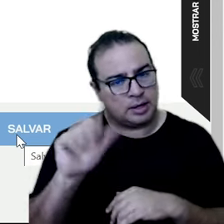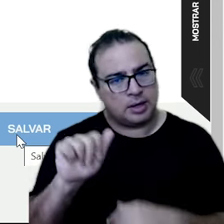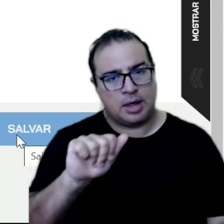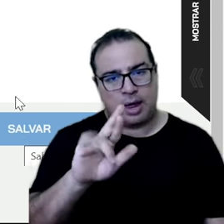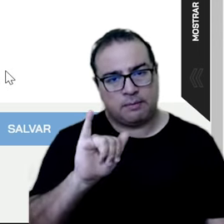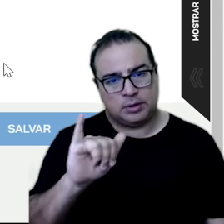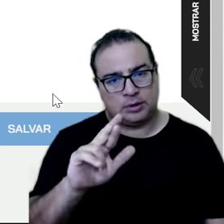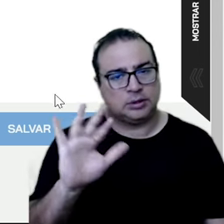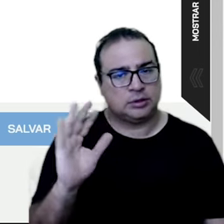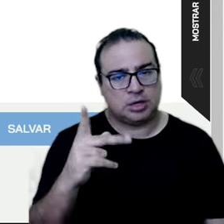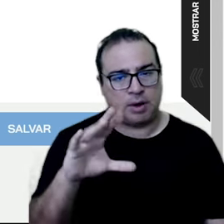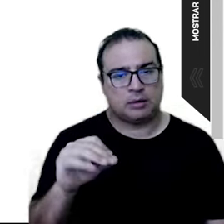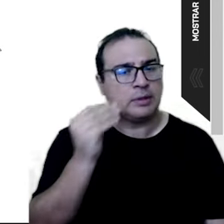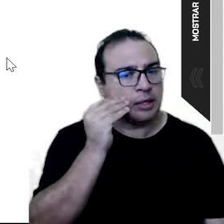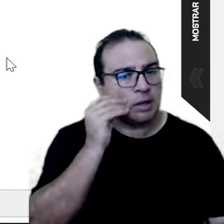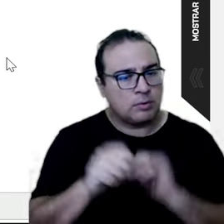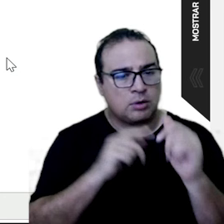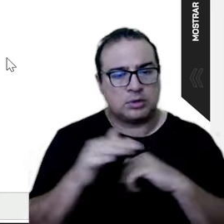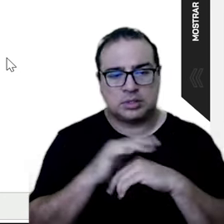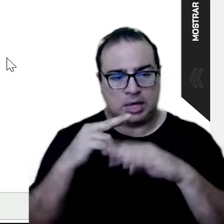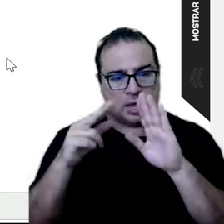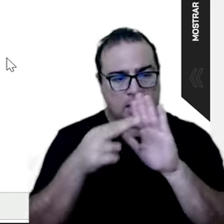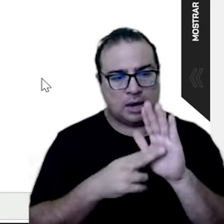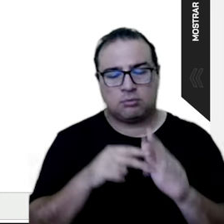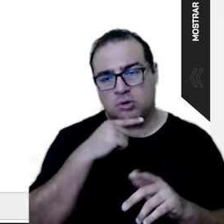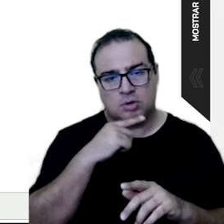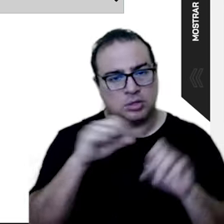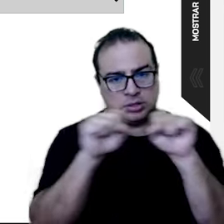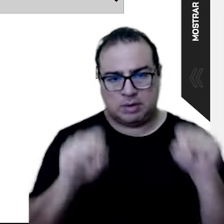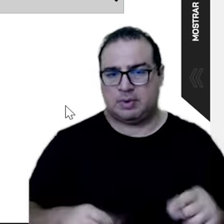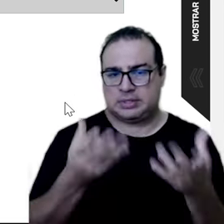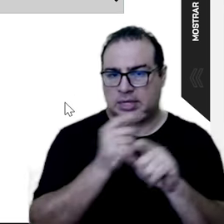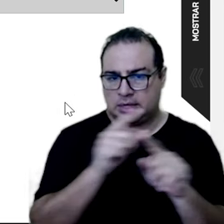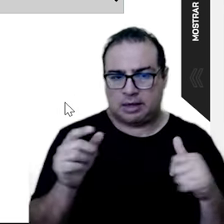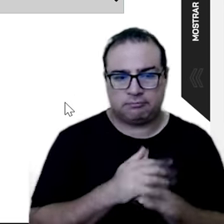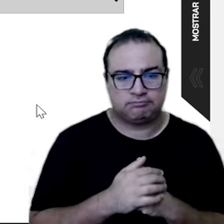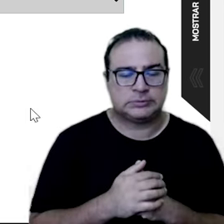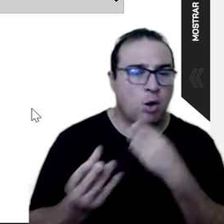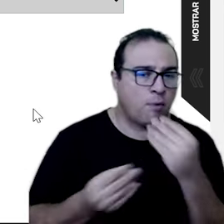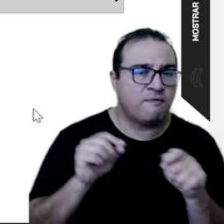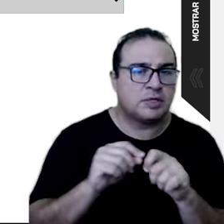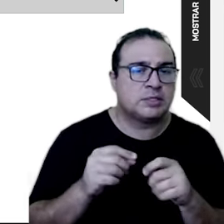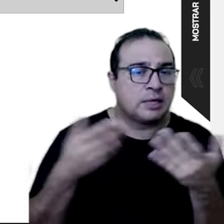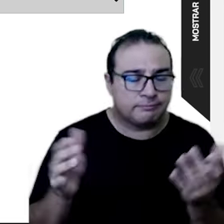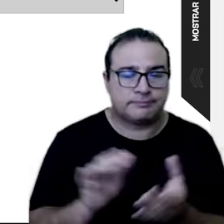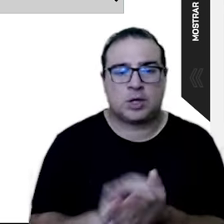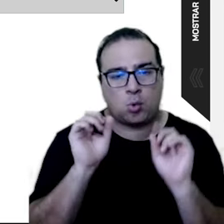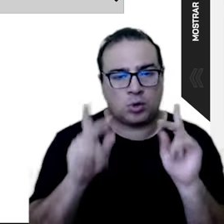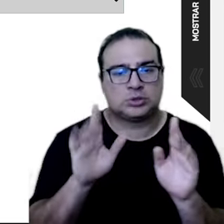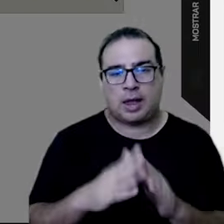cliente manda e--mail pra gente e fica tentando alterar uma coisa que é padrão não dá o sistema não faz Oscar E daí que que a gente faz então